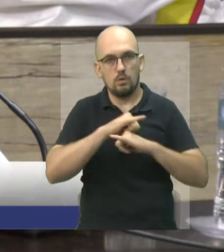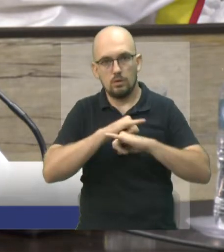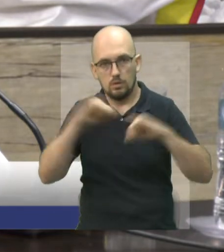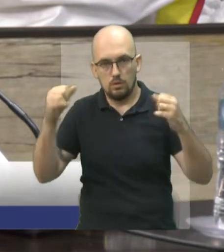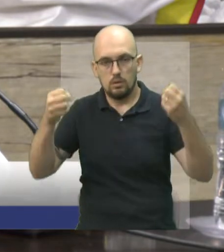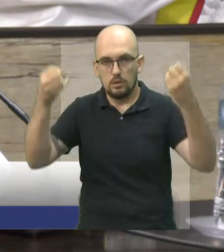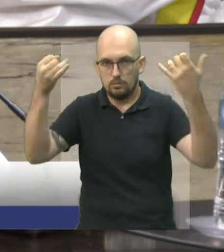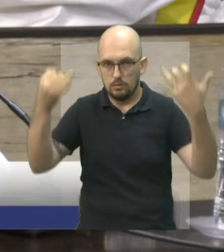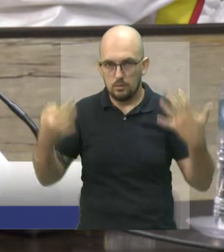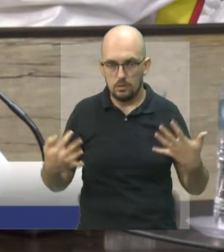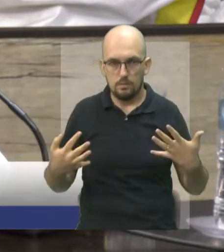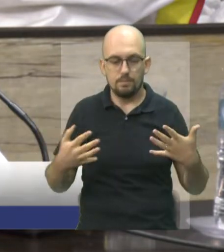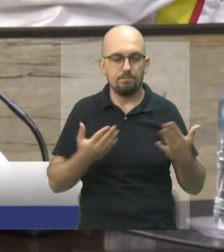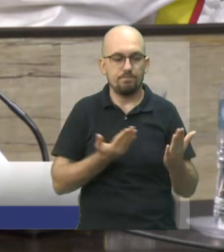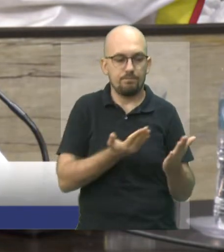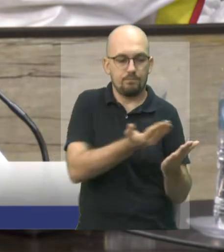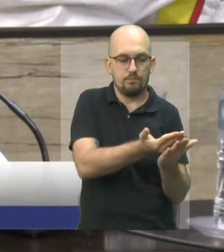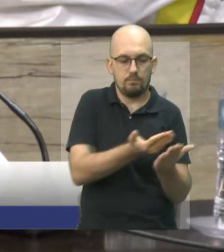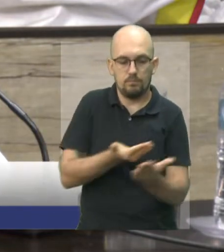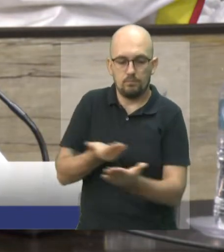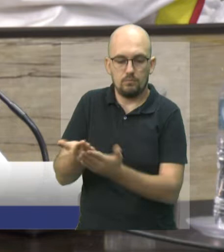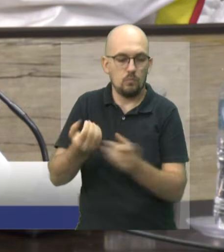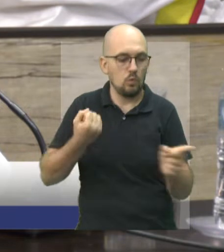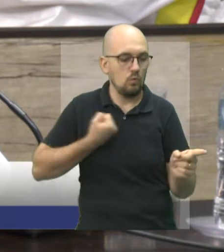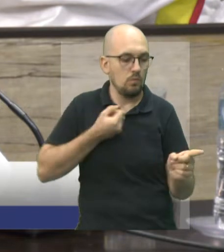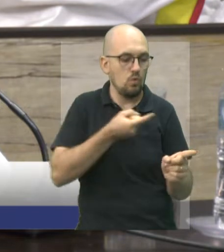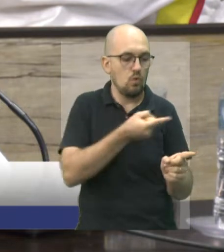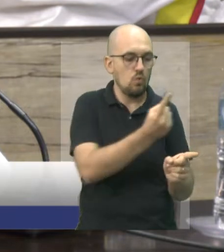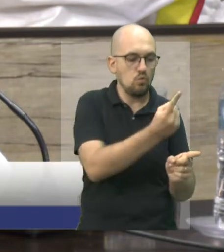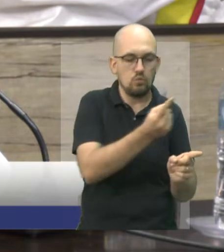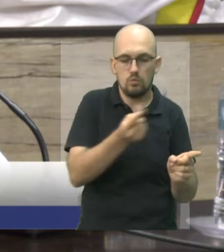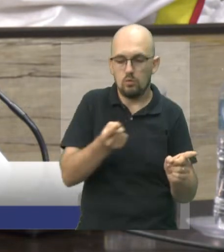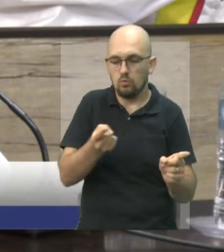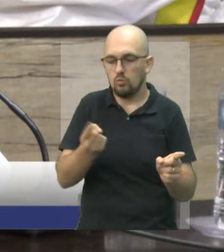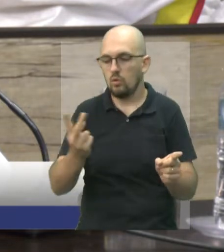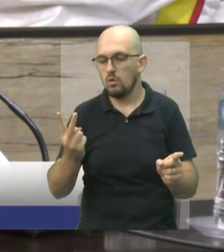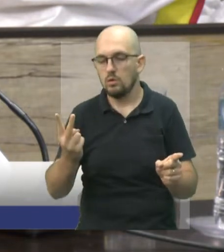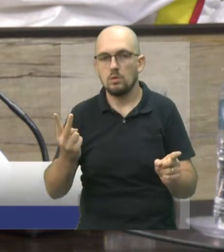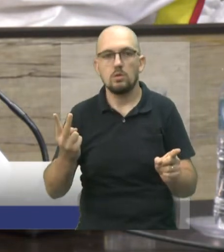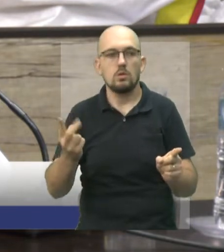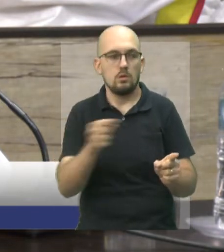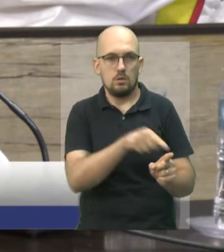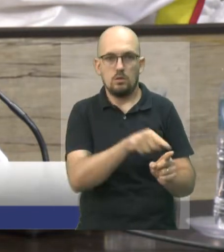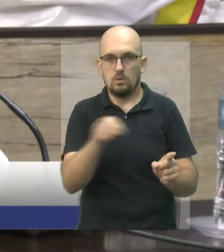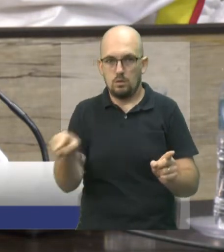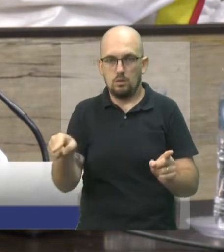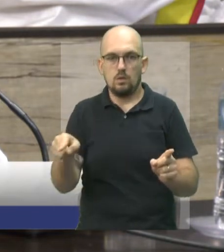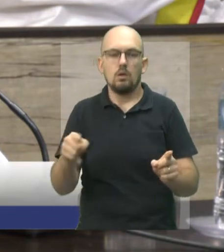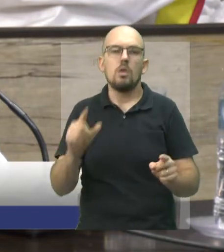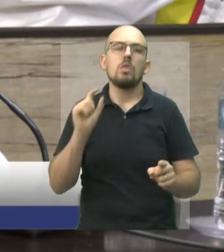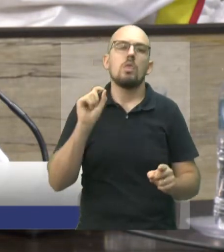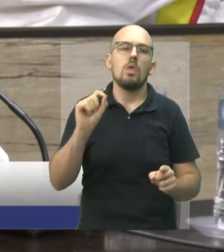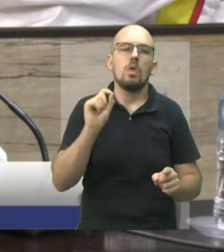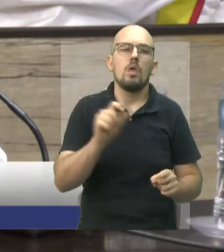receberam os números 1 e 2 concorrerão com os seguintes